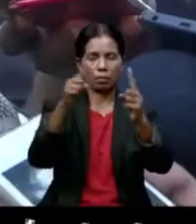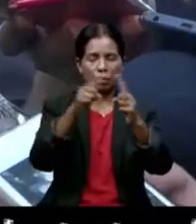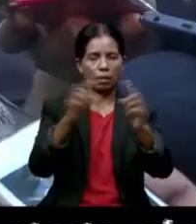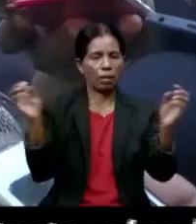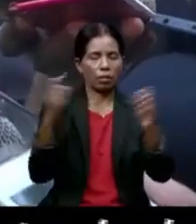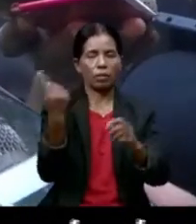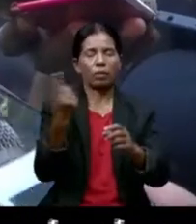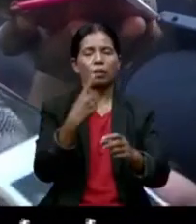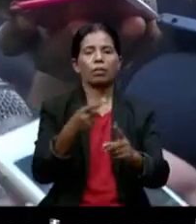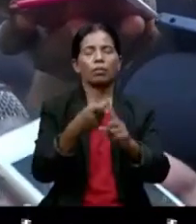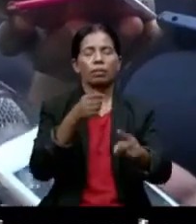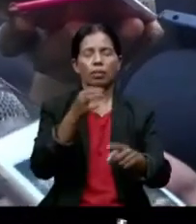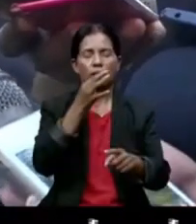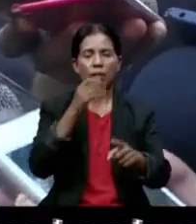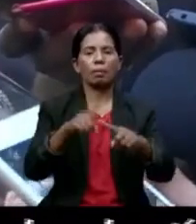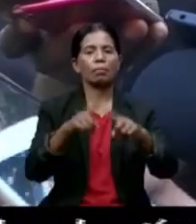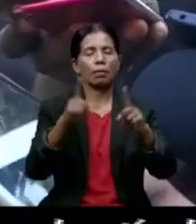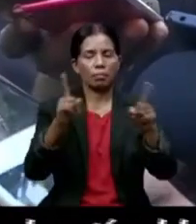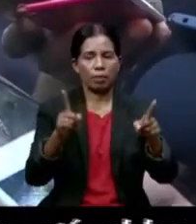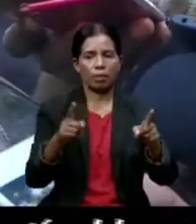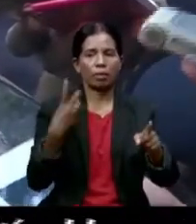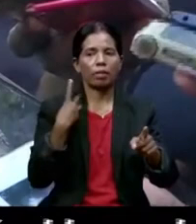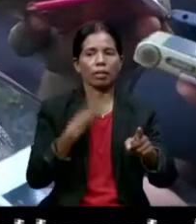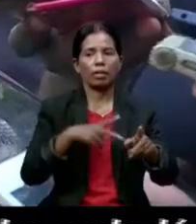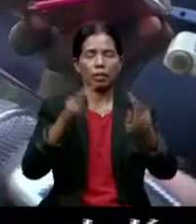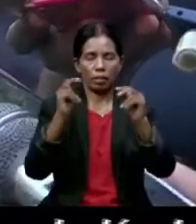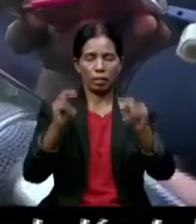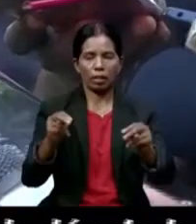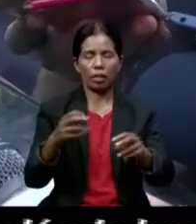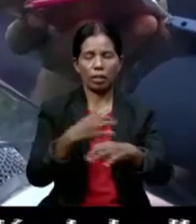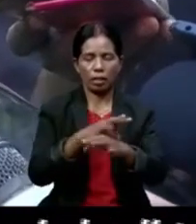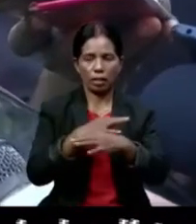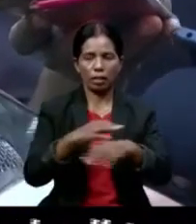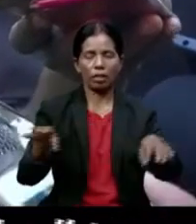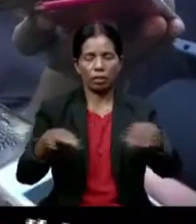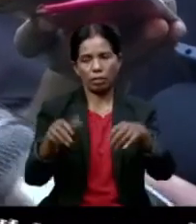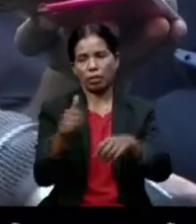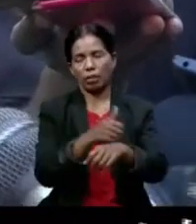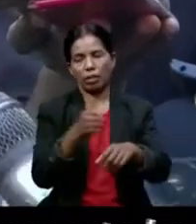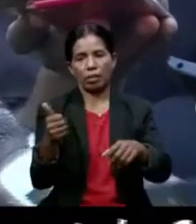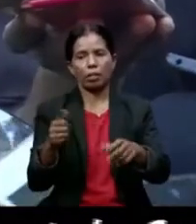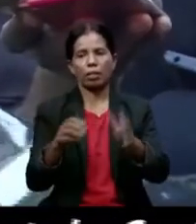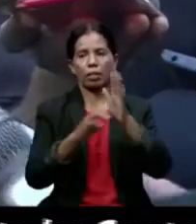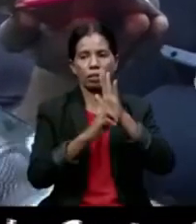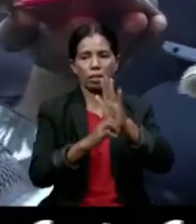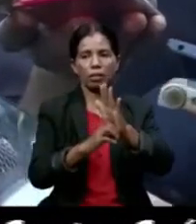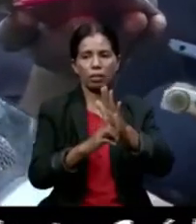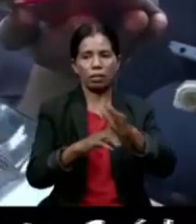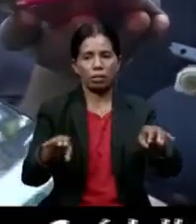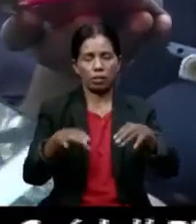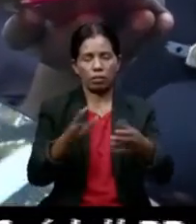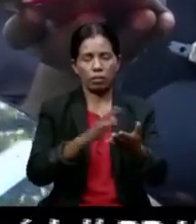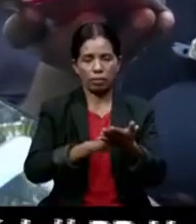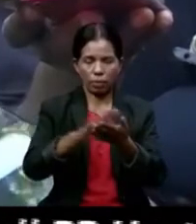ostet maio si aiha, mai be ita tenga hadia mos sistema Sirselo. Exemplo, hansa sistema